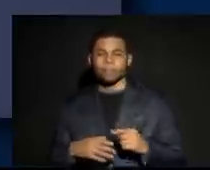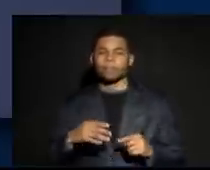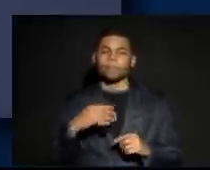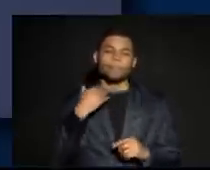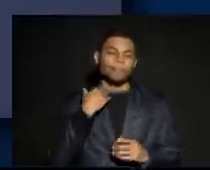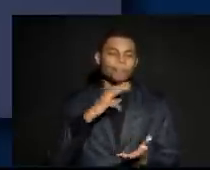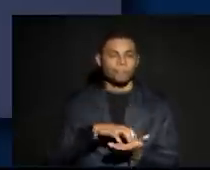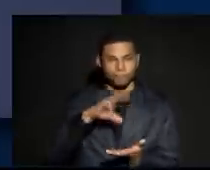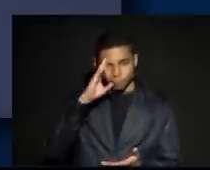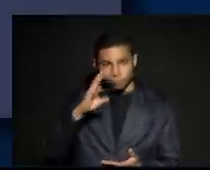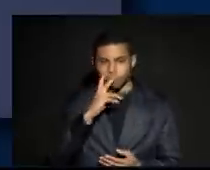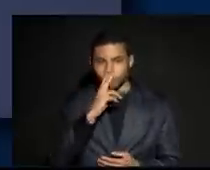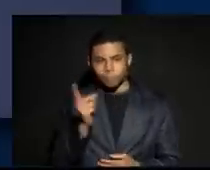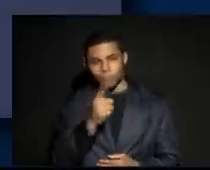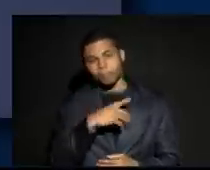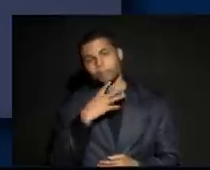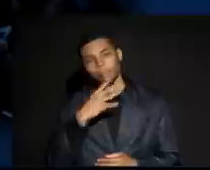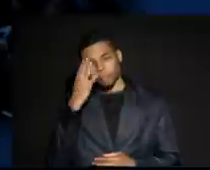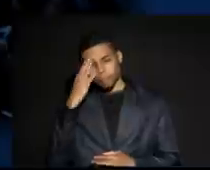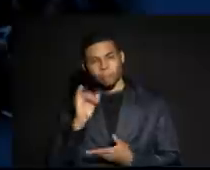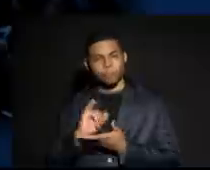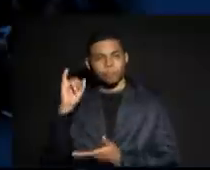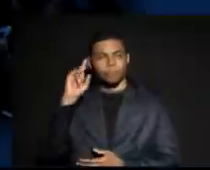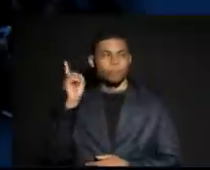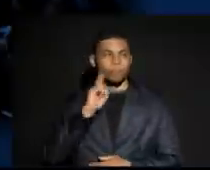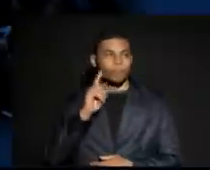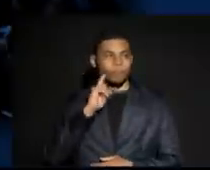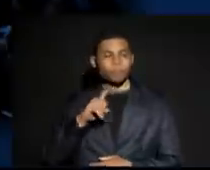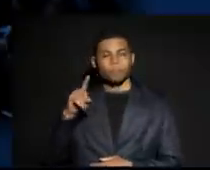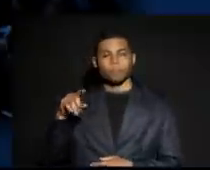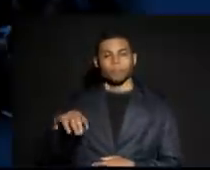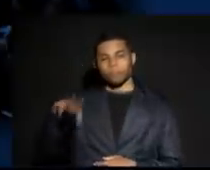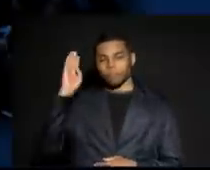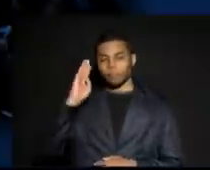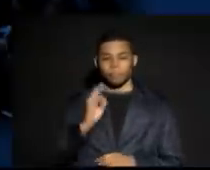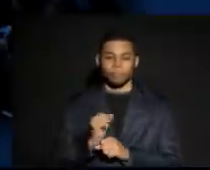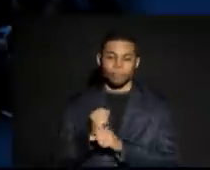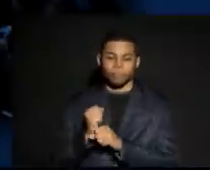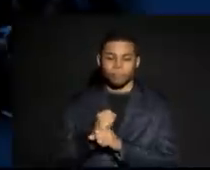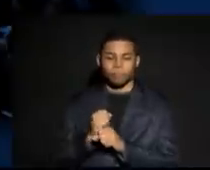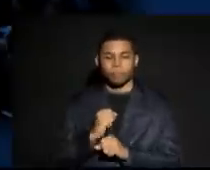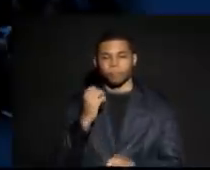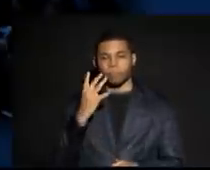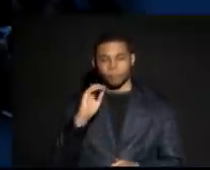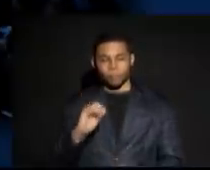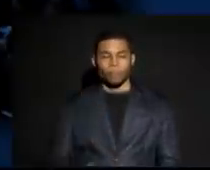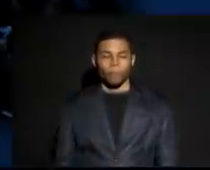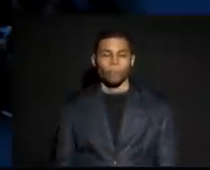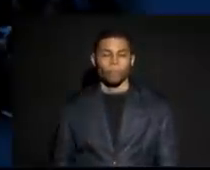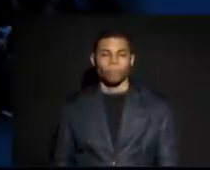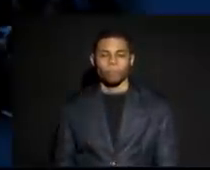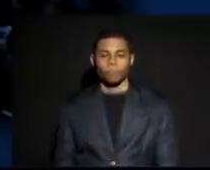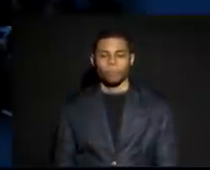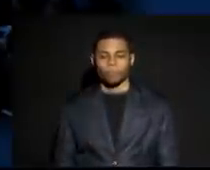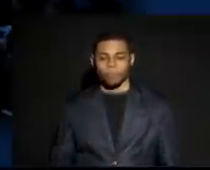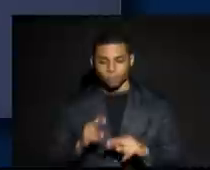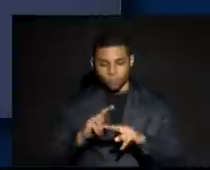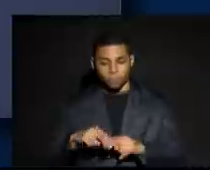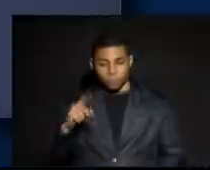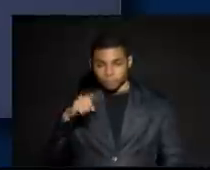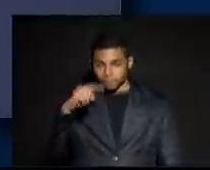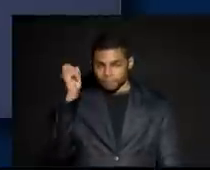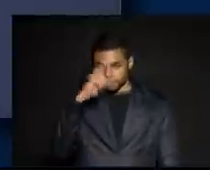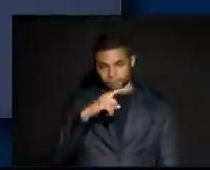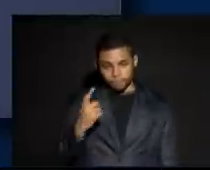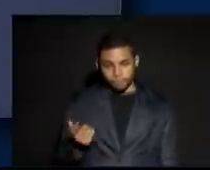né Acho que todos aqui têm acompanhado a inflação nos Estados Unidos é mais alto em 40 anos é por Esse é um